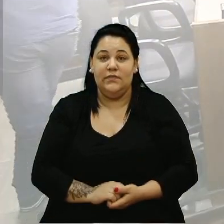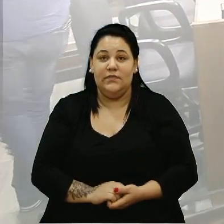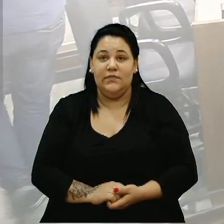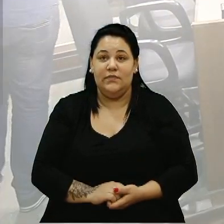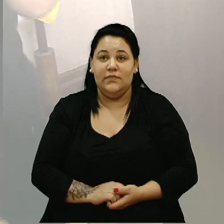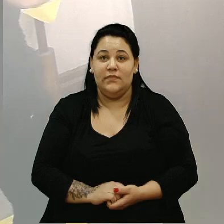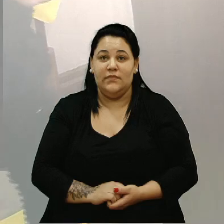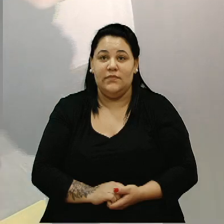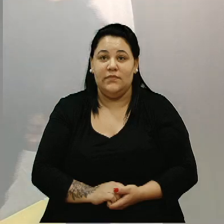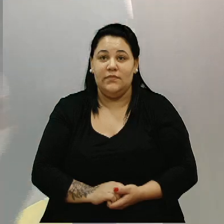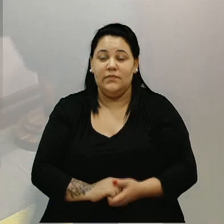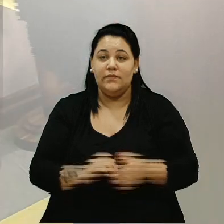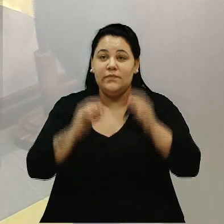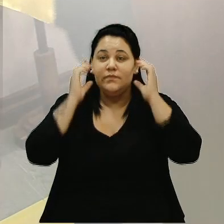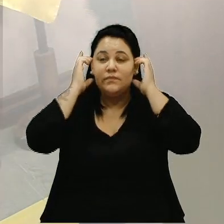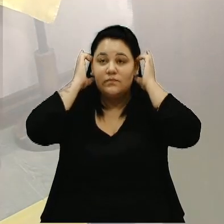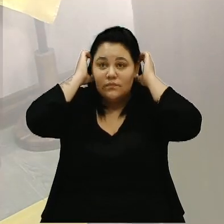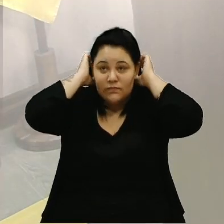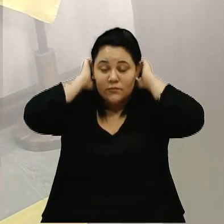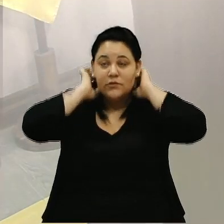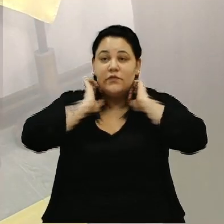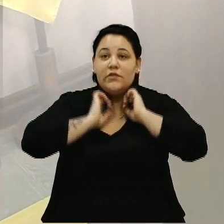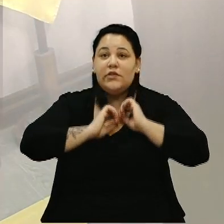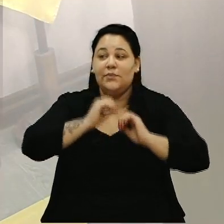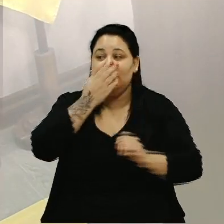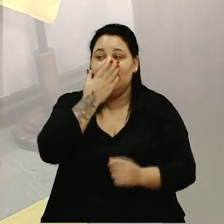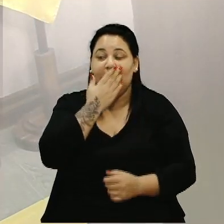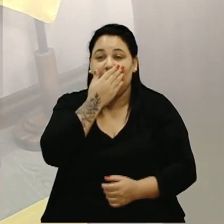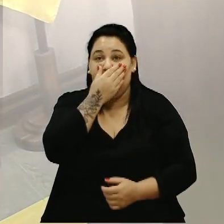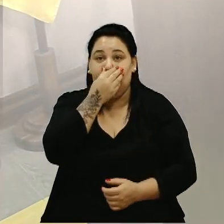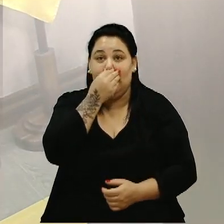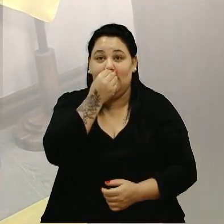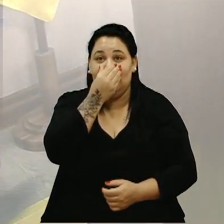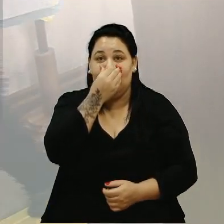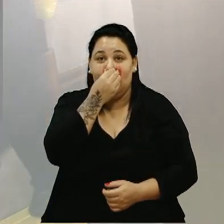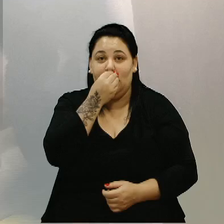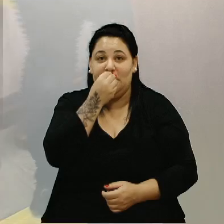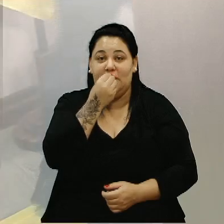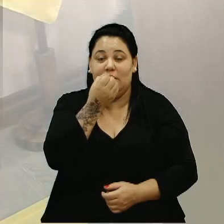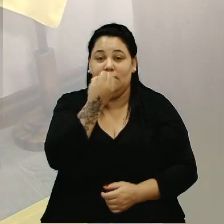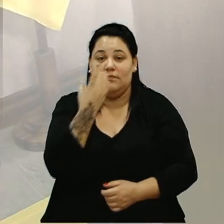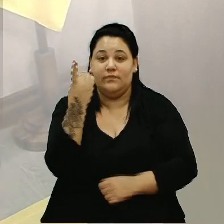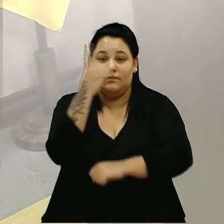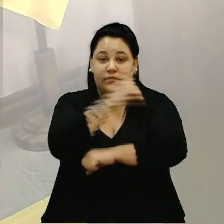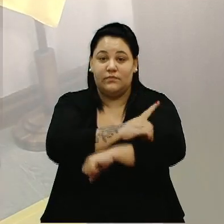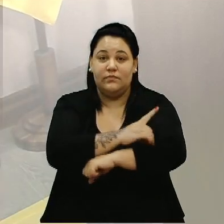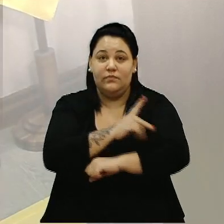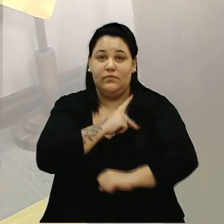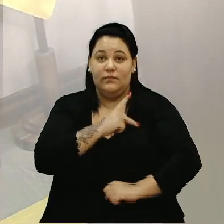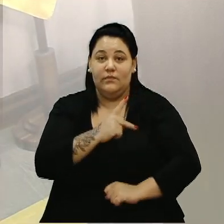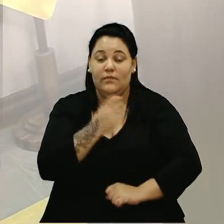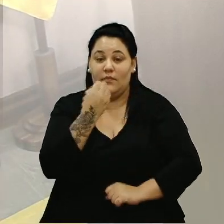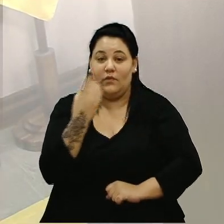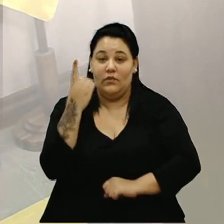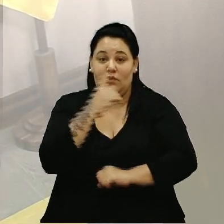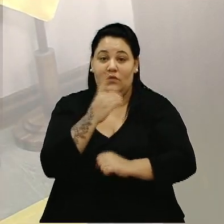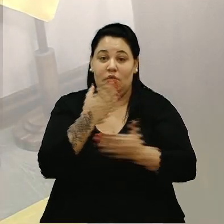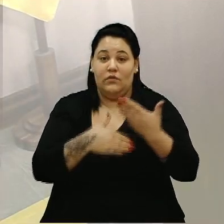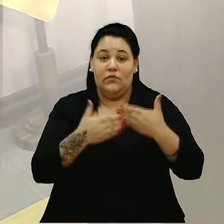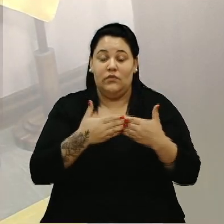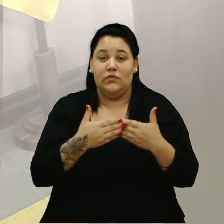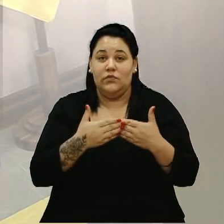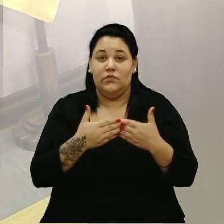que fala na tribuna. Bom dia, presidente. Bom dia, nobres pares. Bom dia a você que nos